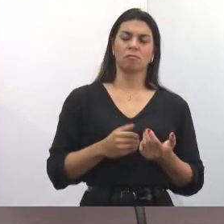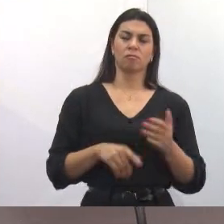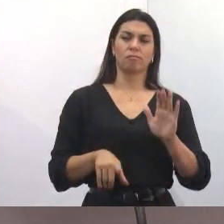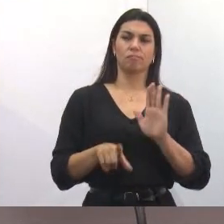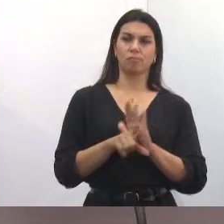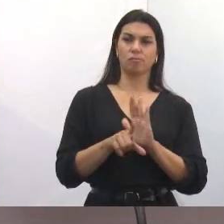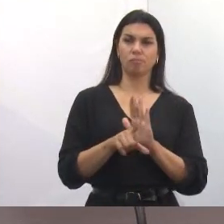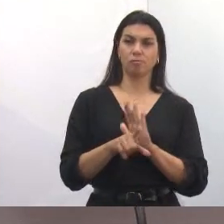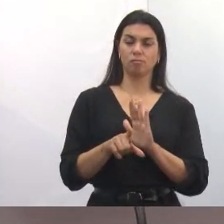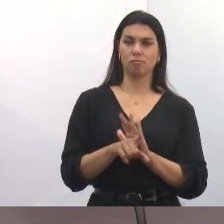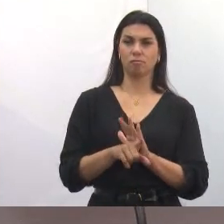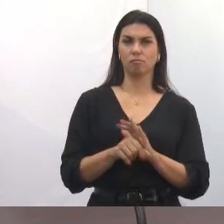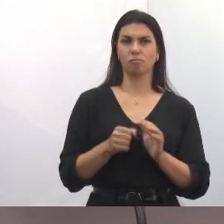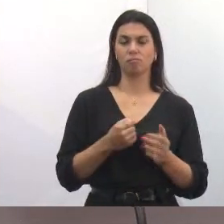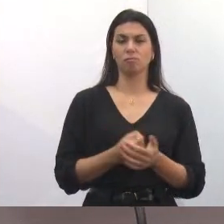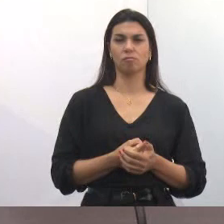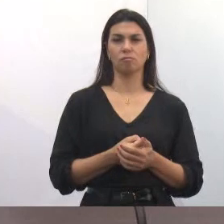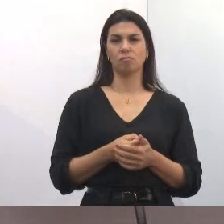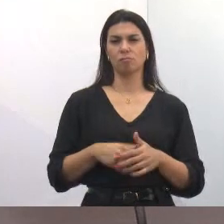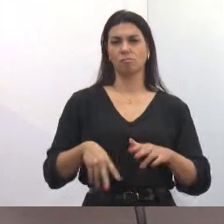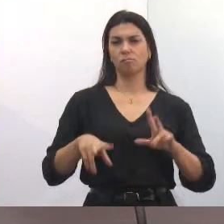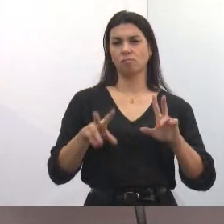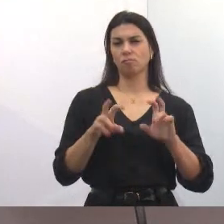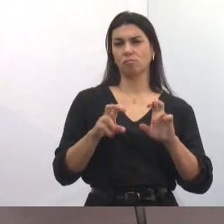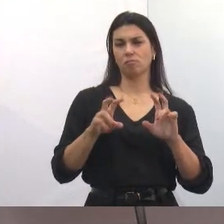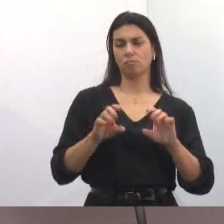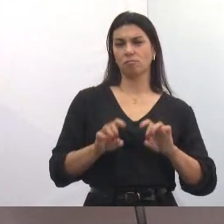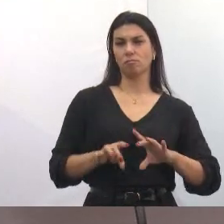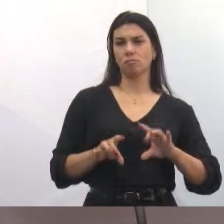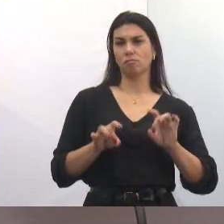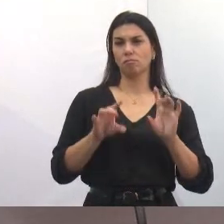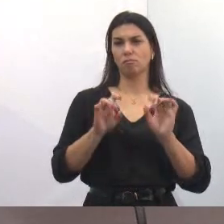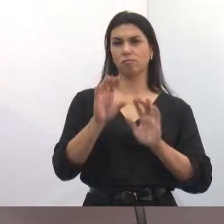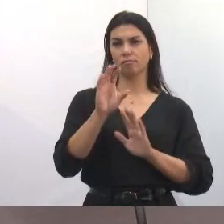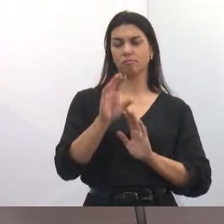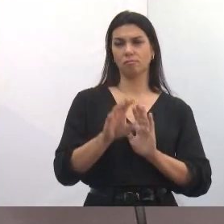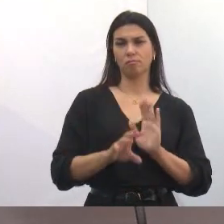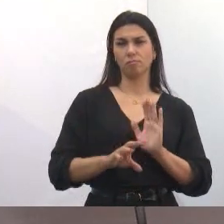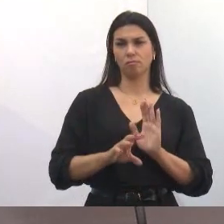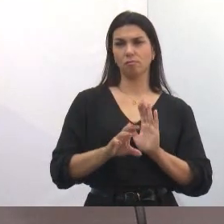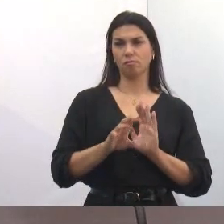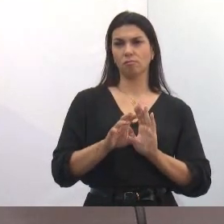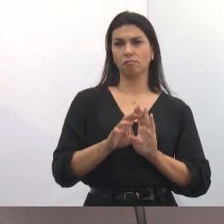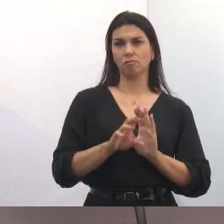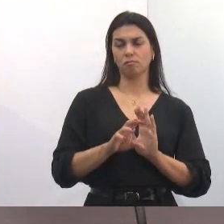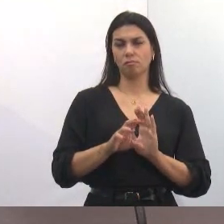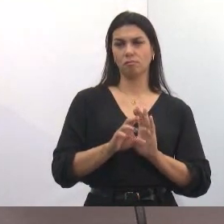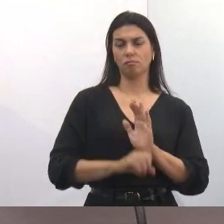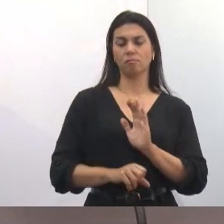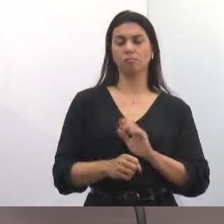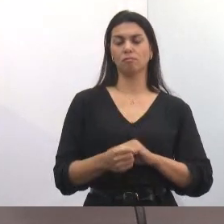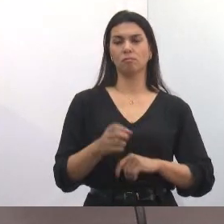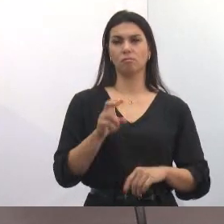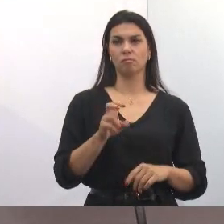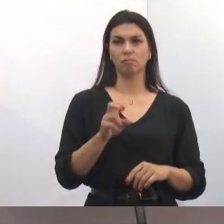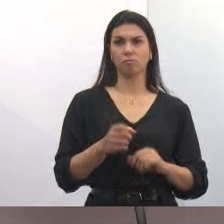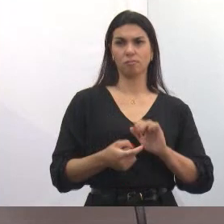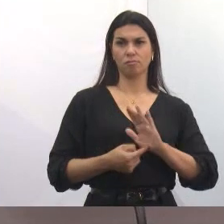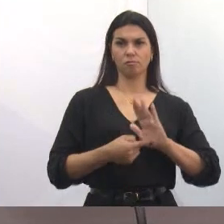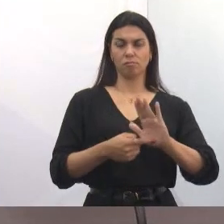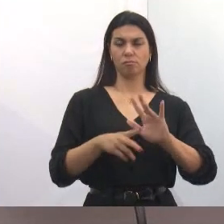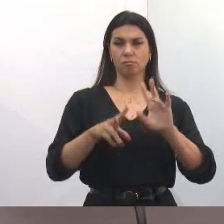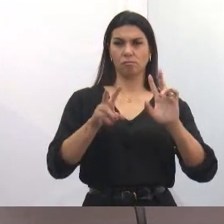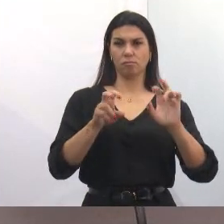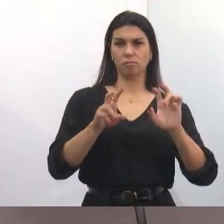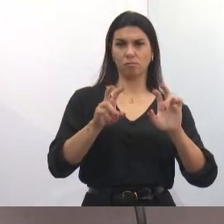ao Código de Normas e Posturas, especialmente no capítulo 5, que aborda as questões relacionadas